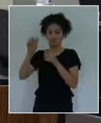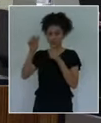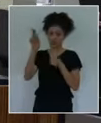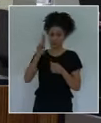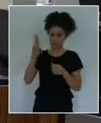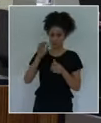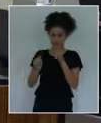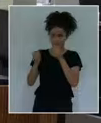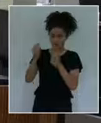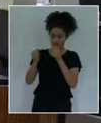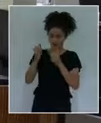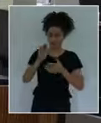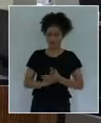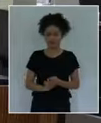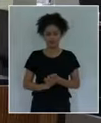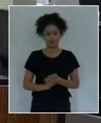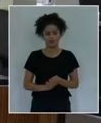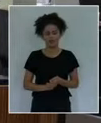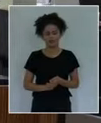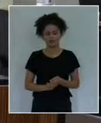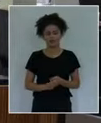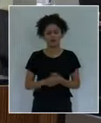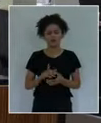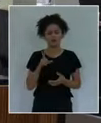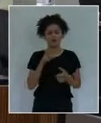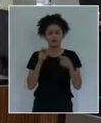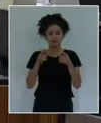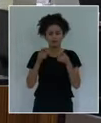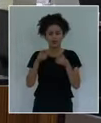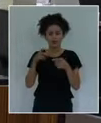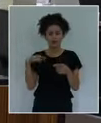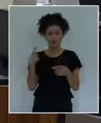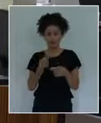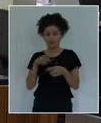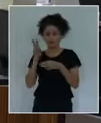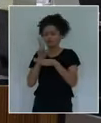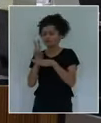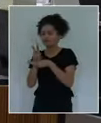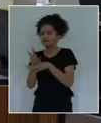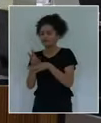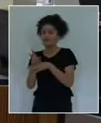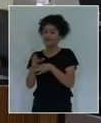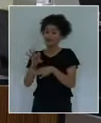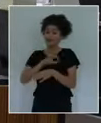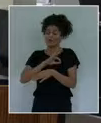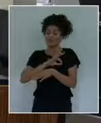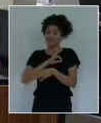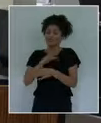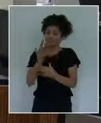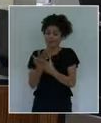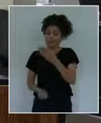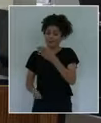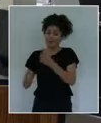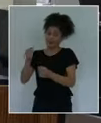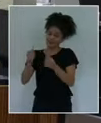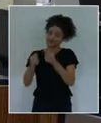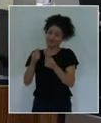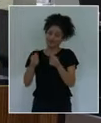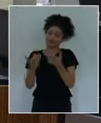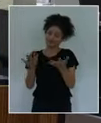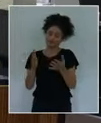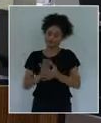que é o local que a gente faz o monitoramento, é onde que a Polícia Militar foi surpreendida com o veículo lá e até levou o veículo.